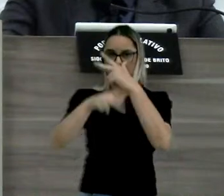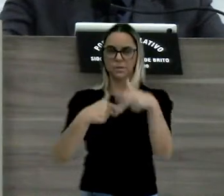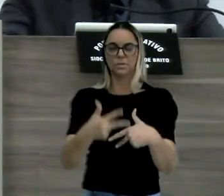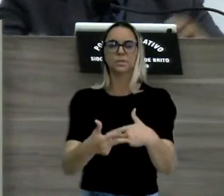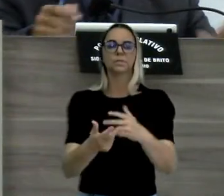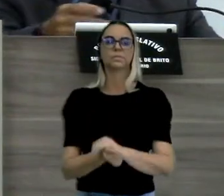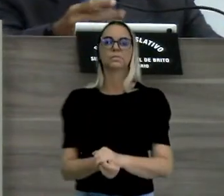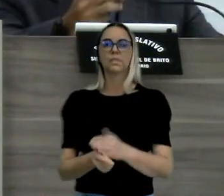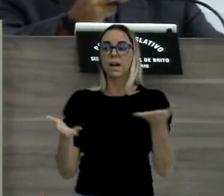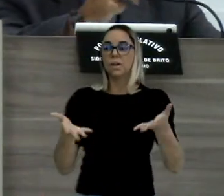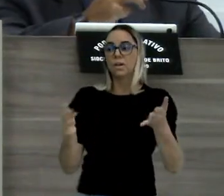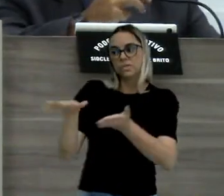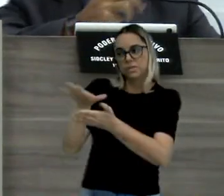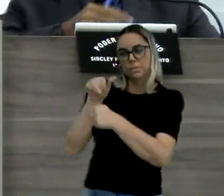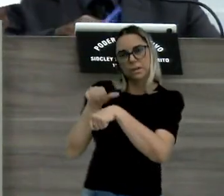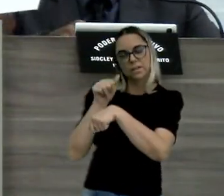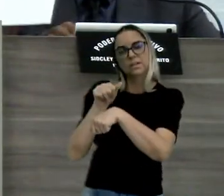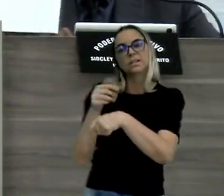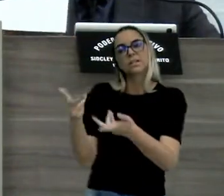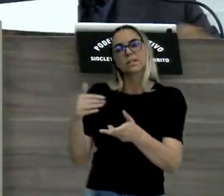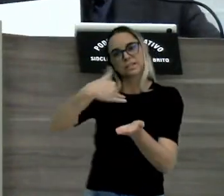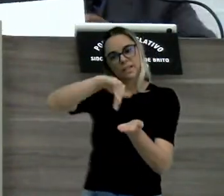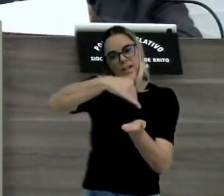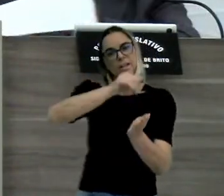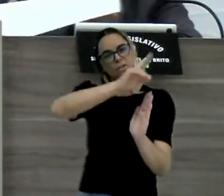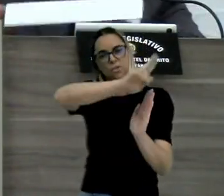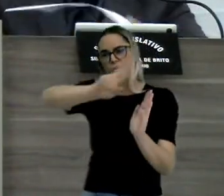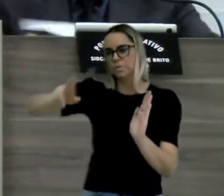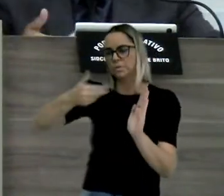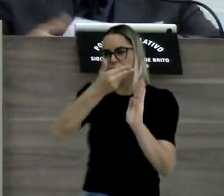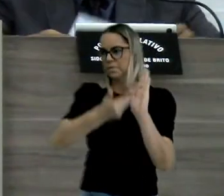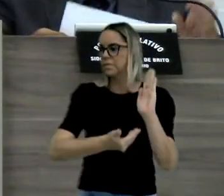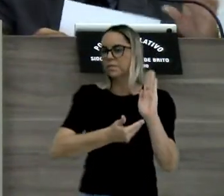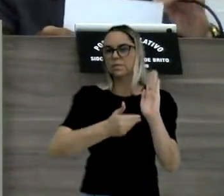passo para m p secretário fazer a chamada nominal dos